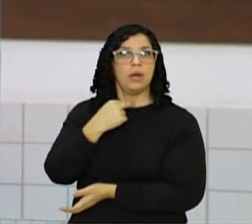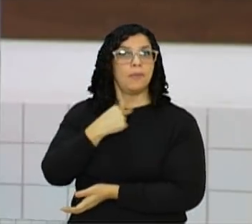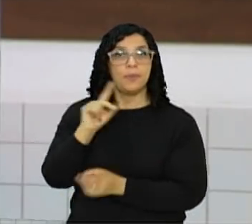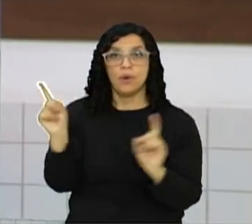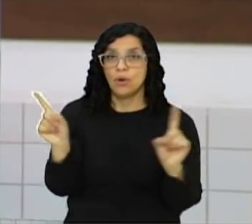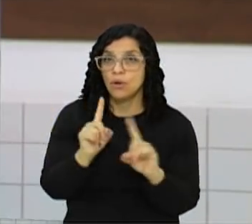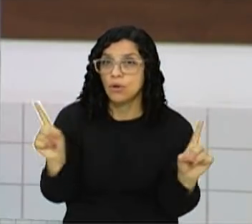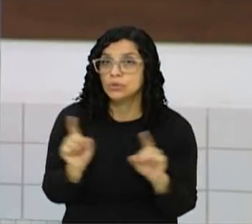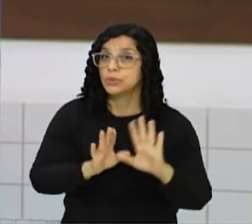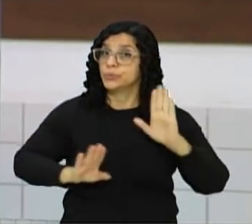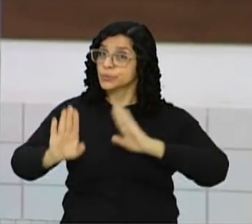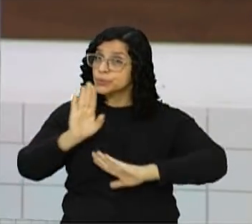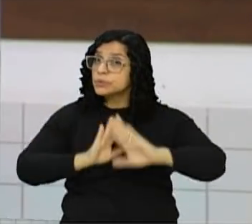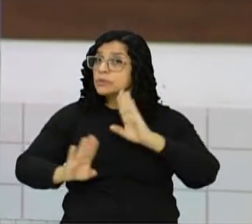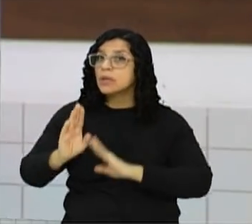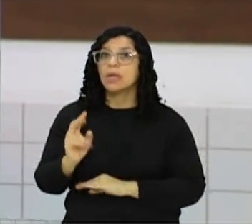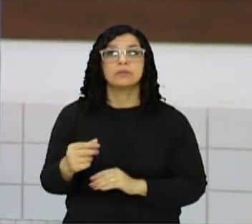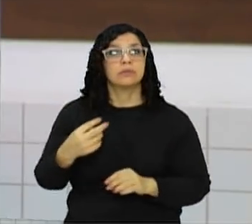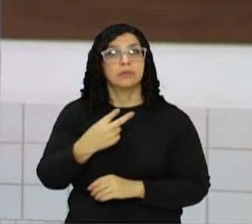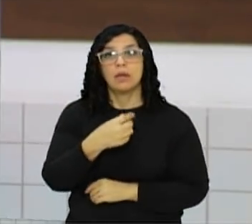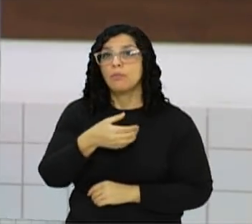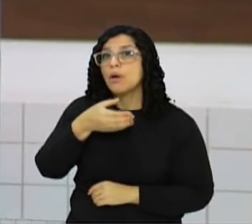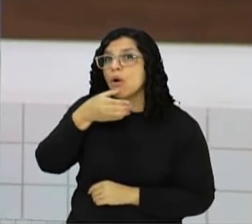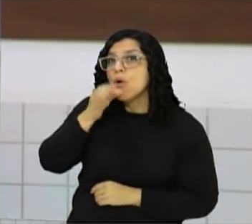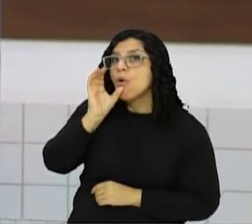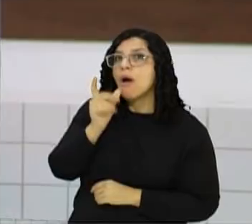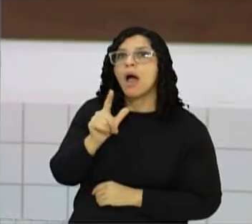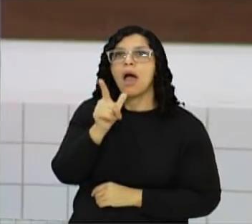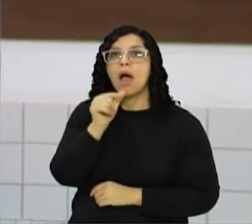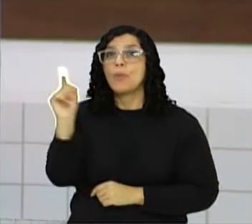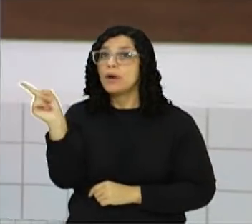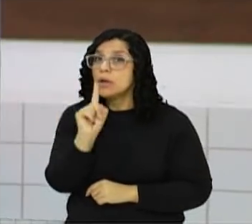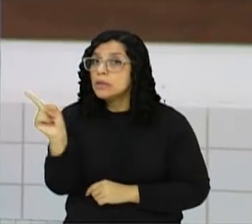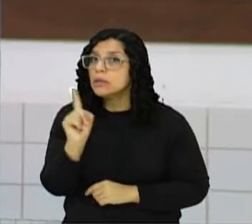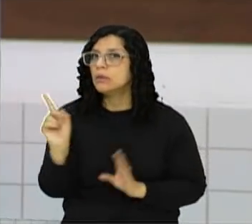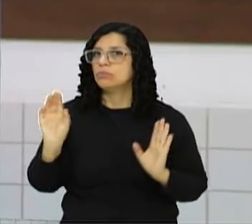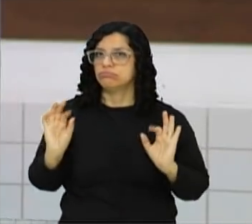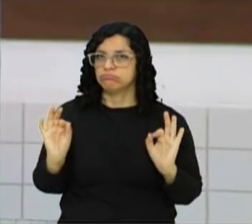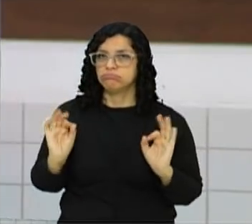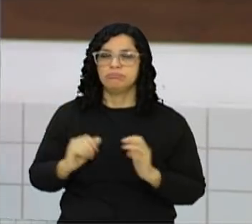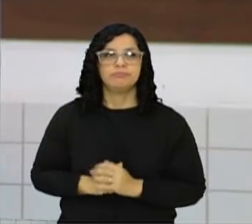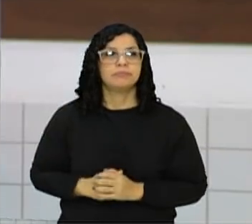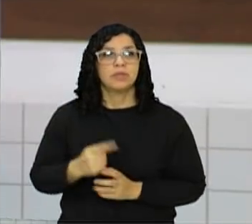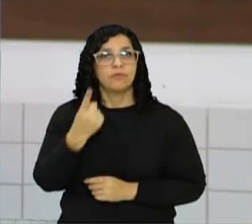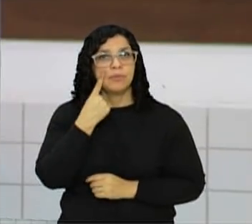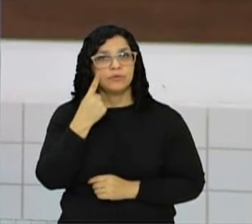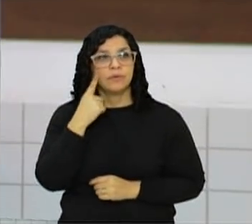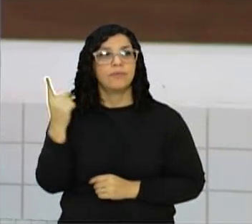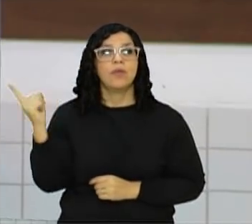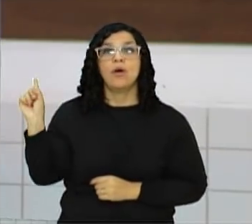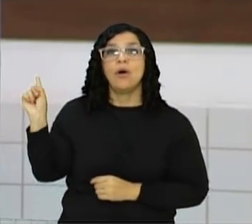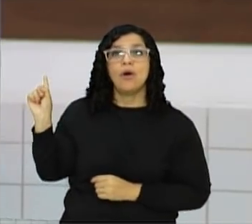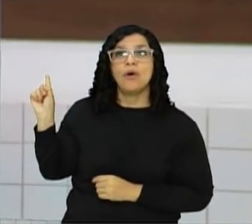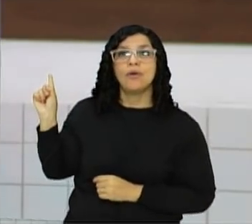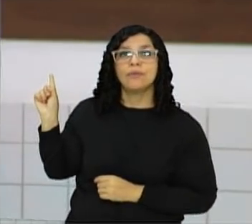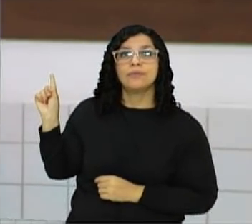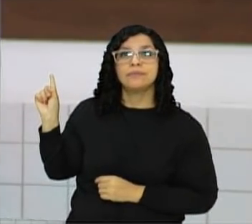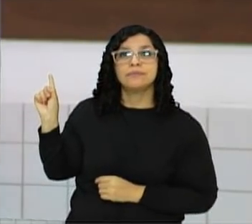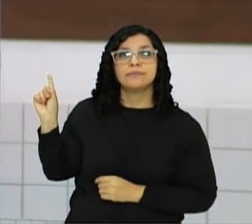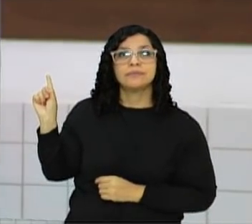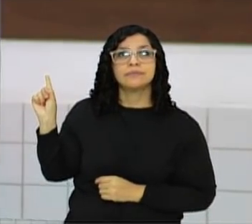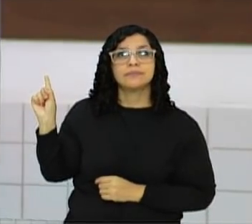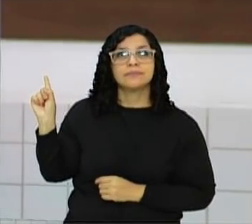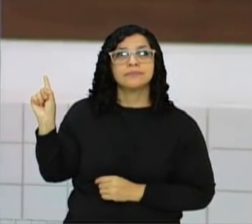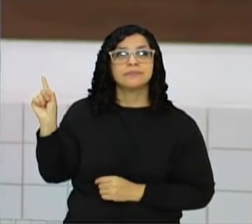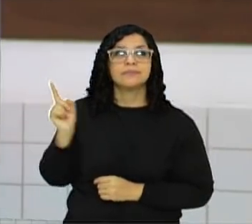não, não, não. Cuidado, não vai beber essa água no final do processo. Vamos adiante? Olha o que eu trago para